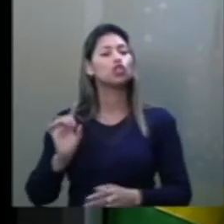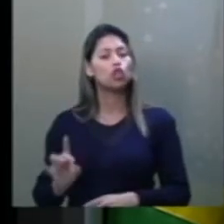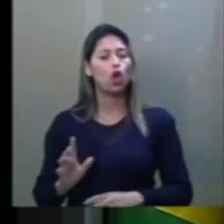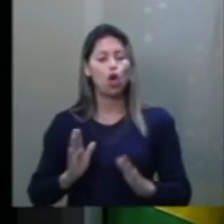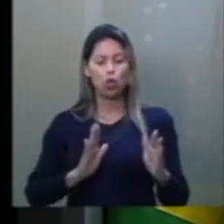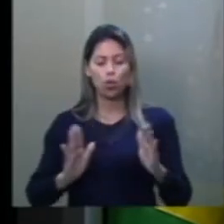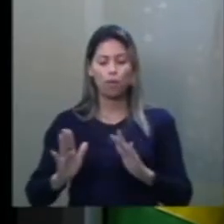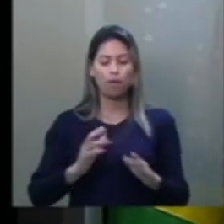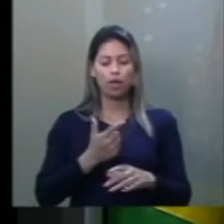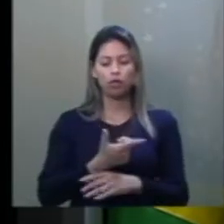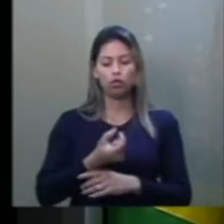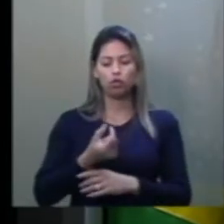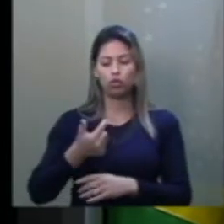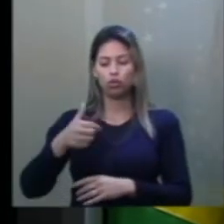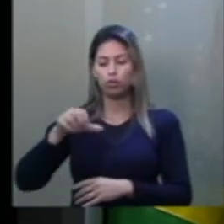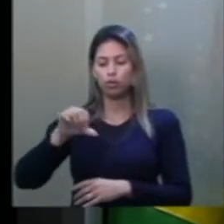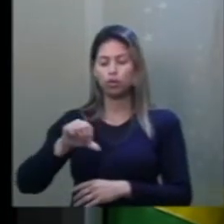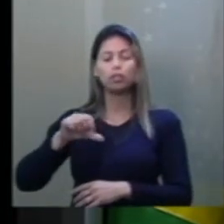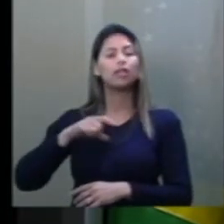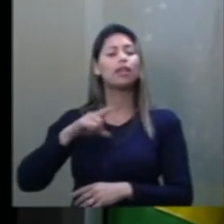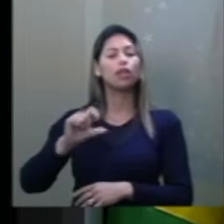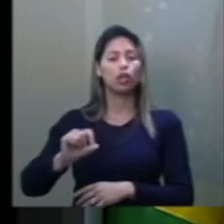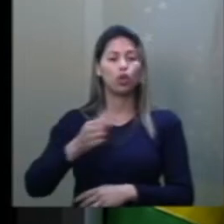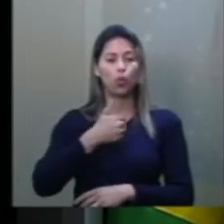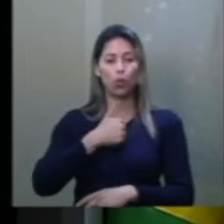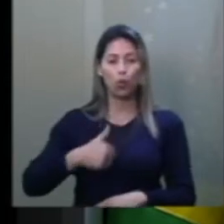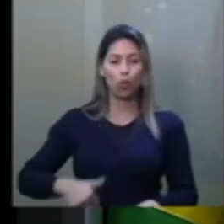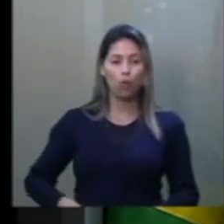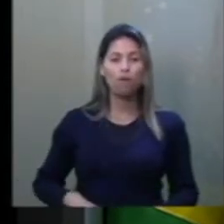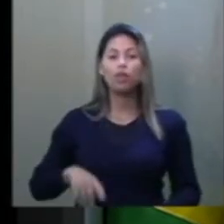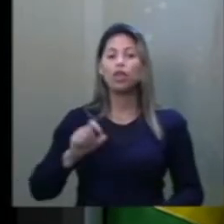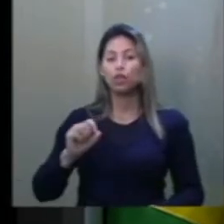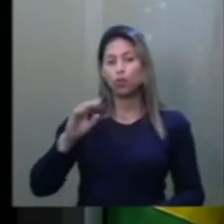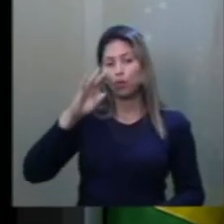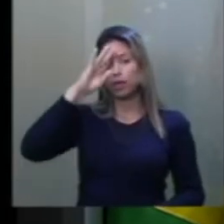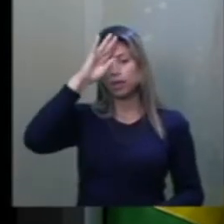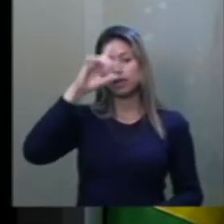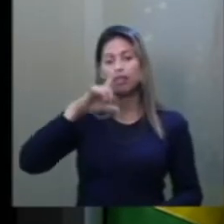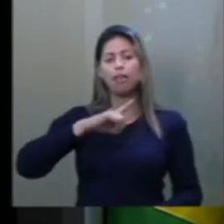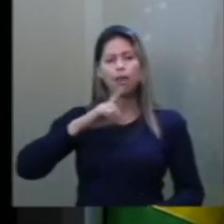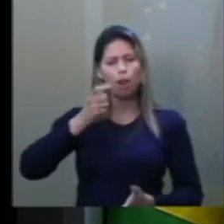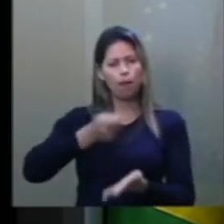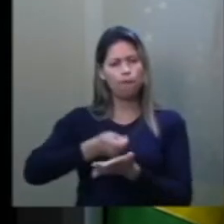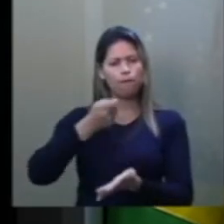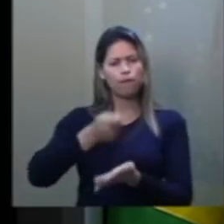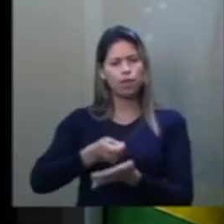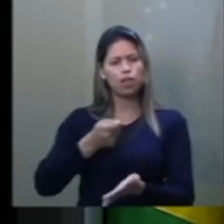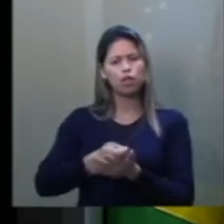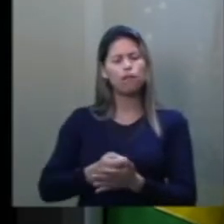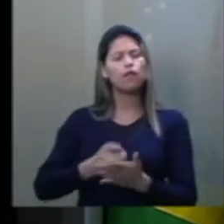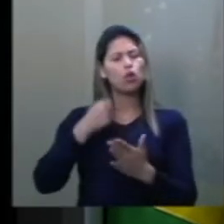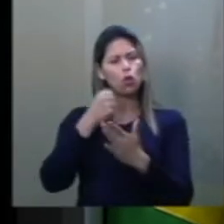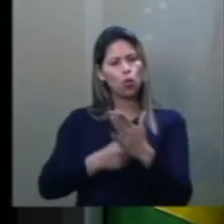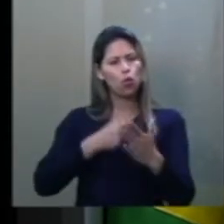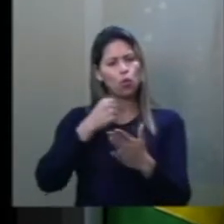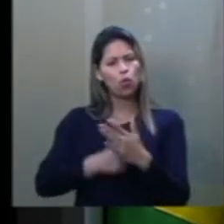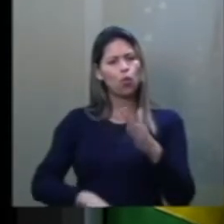2019, o governo do presidente Jair Bolsonaro, em firme posição de enfrentamento ao crime